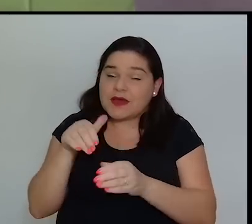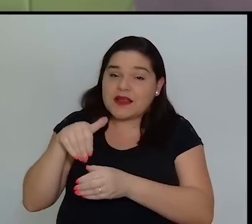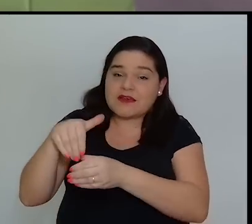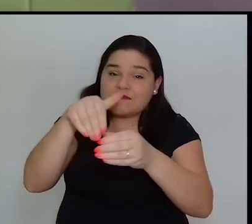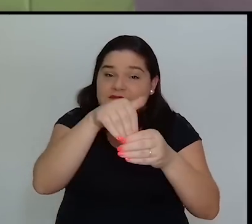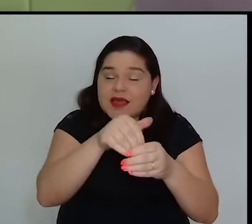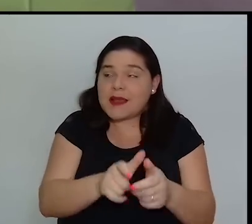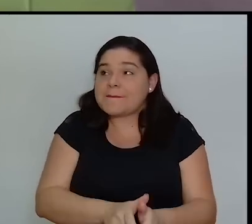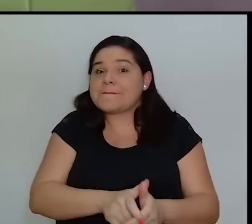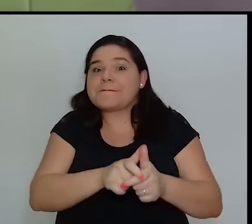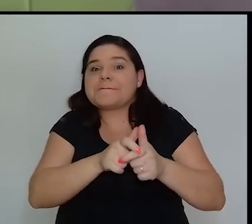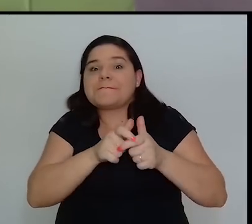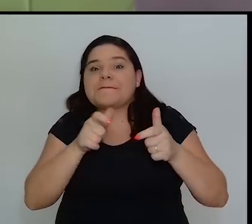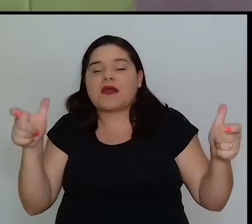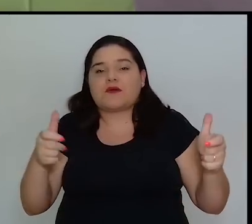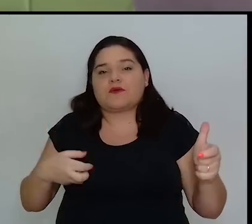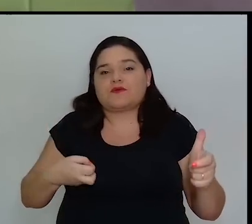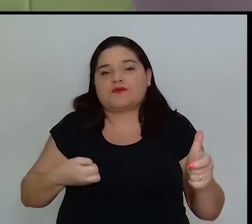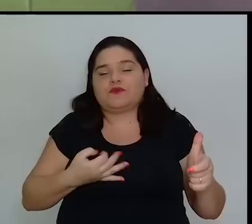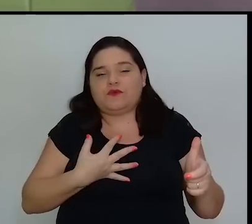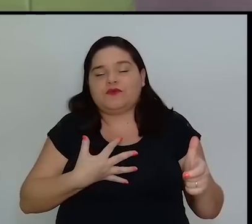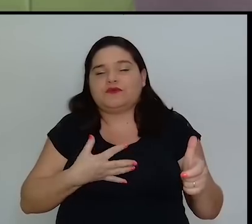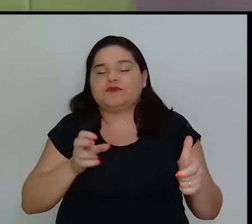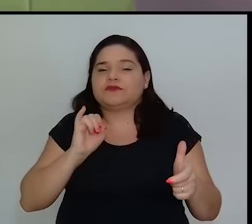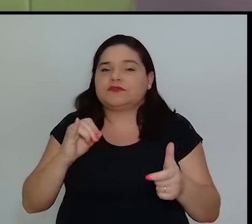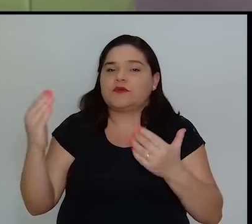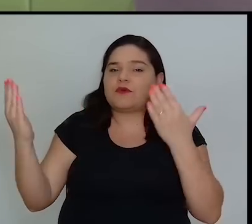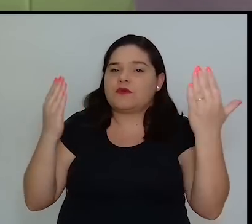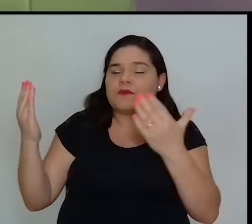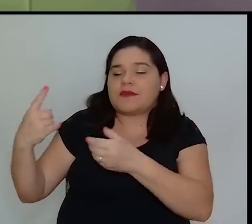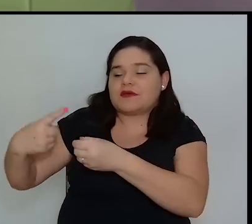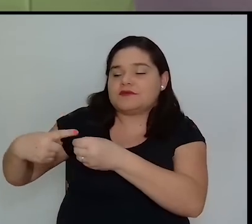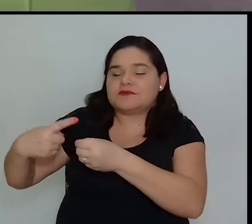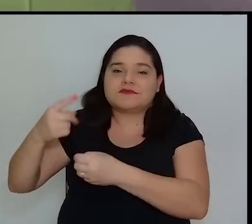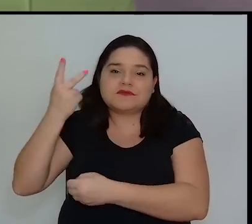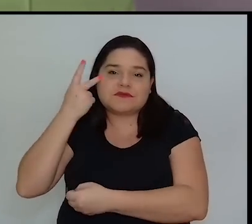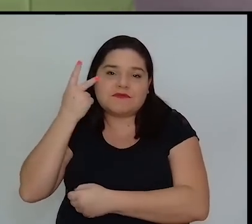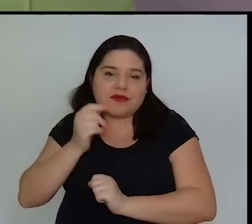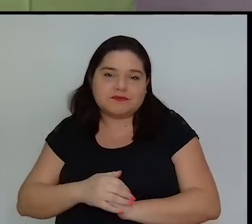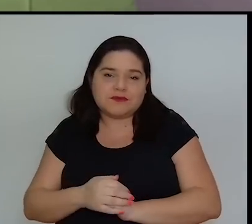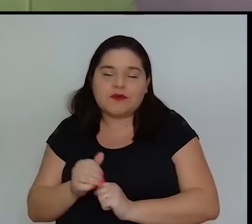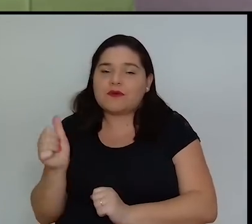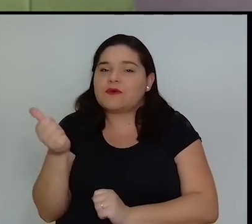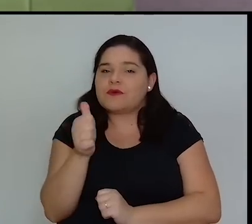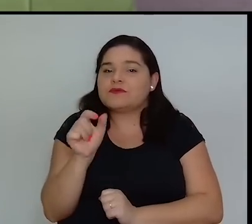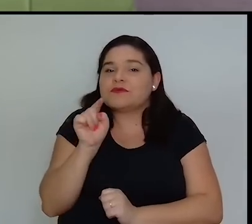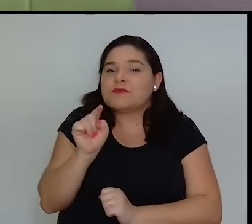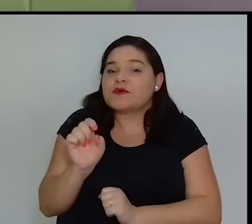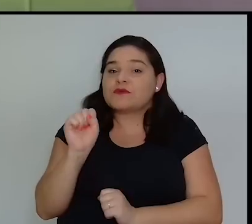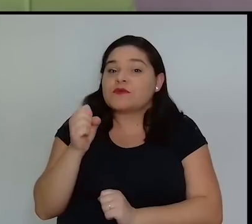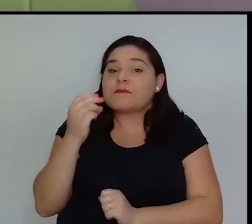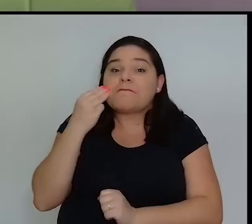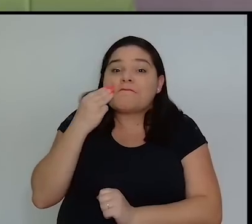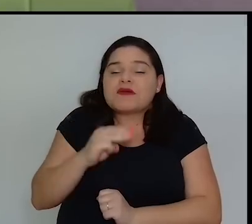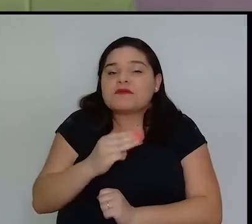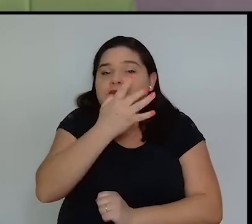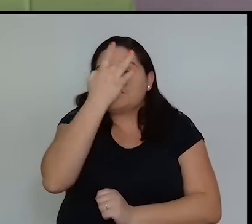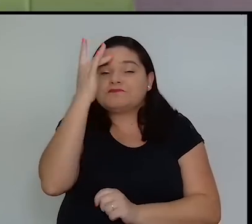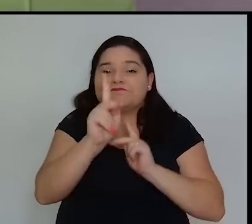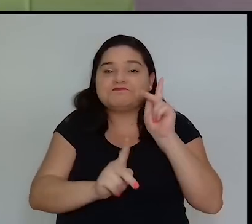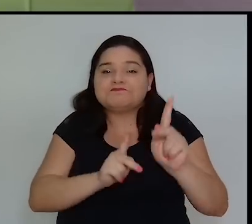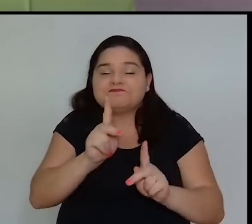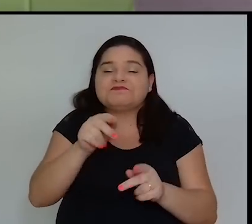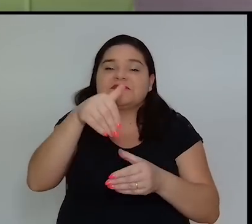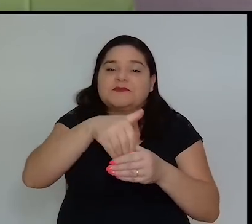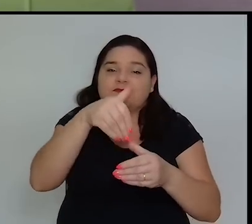tem são tão maior número do que os eleitores da cidade de São Paulo tem 11.8 milhões de eleitores morando